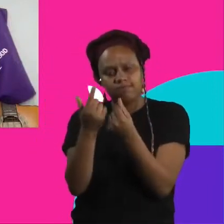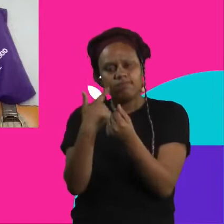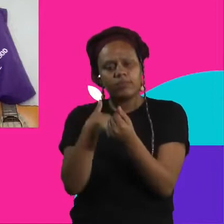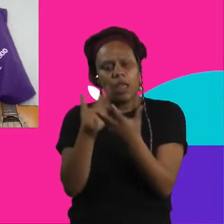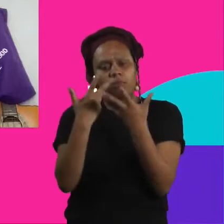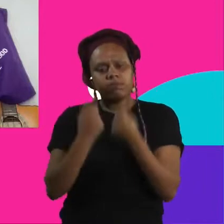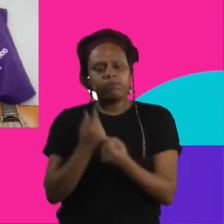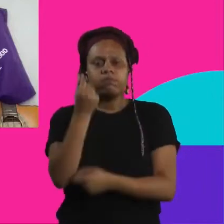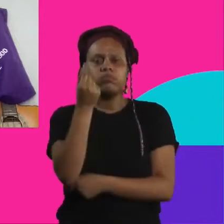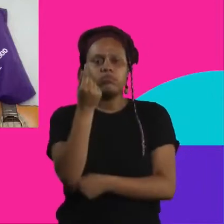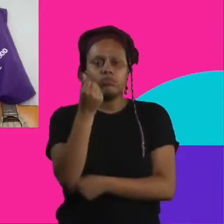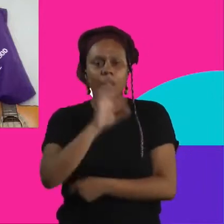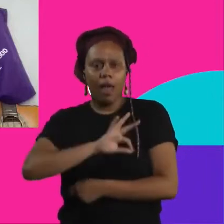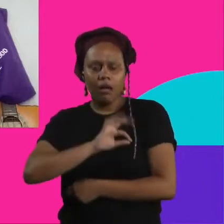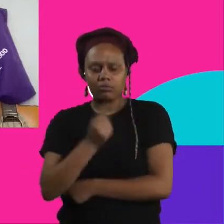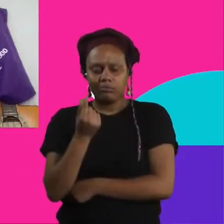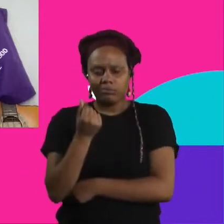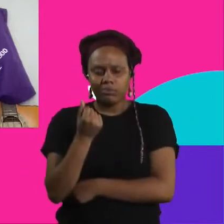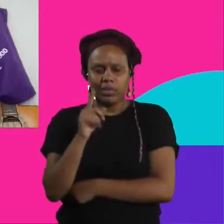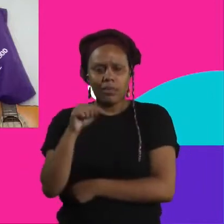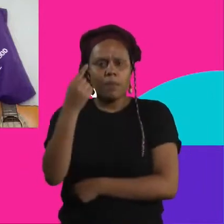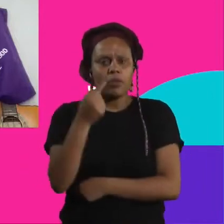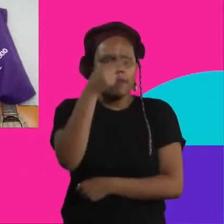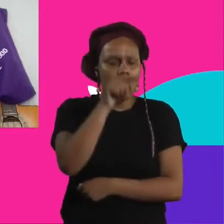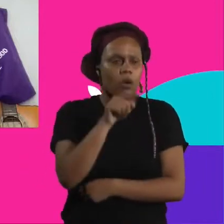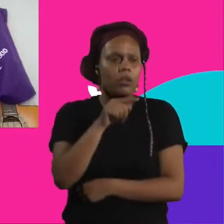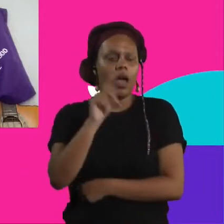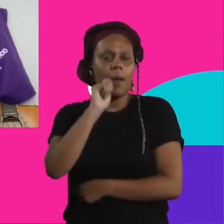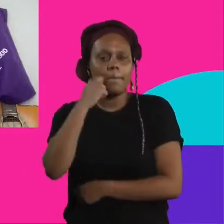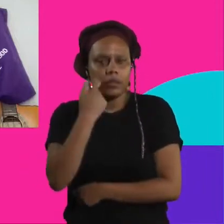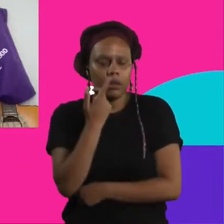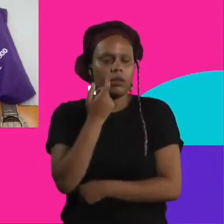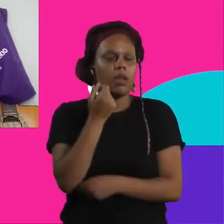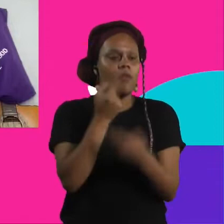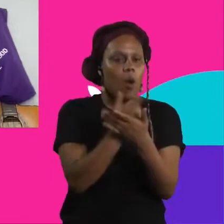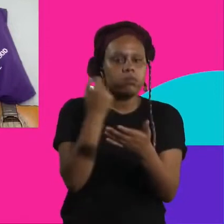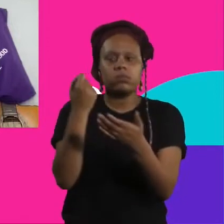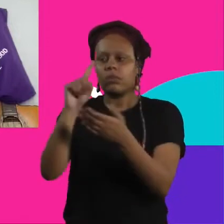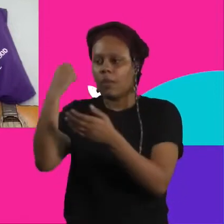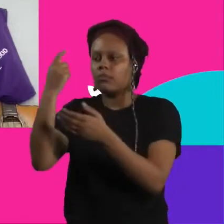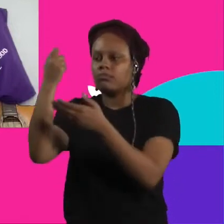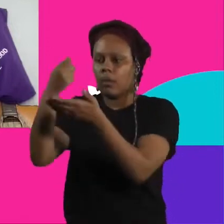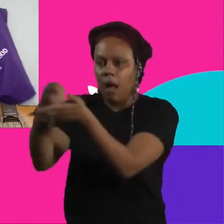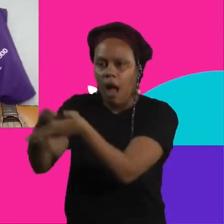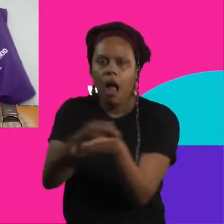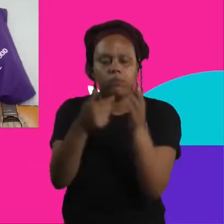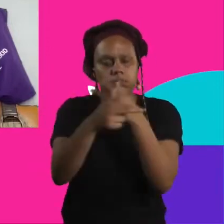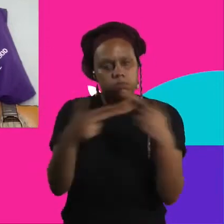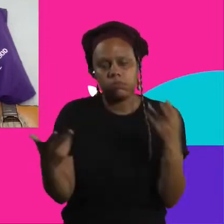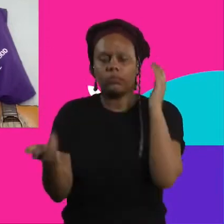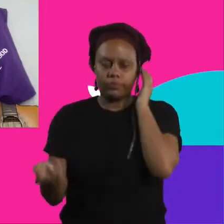e aí eu compro na padaria, e o padeiro vai pagar o salário do funcionário, e assim por diante. Então, acho que mais do que nunca a gente